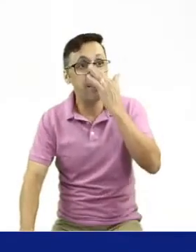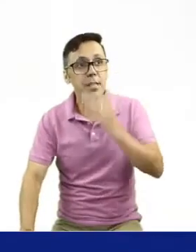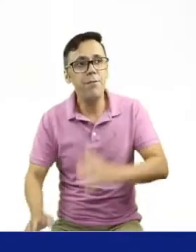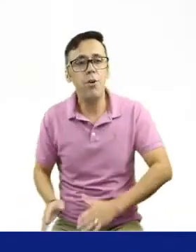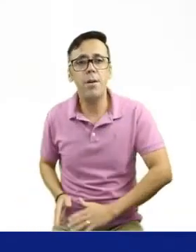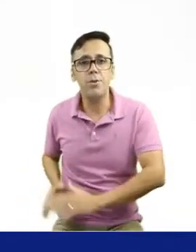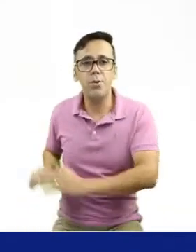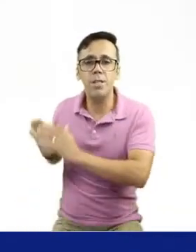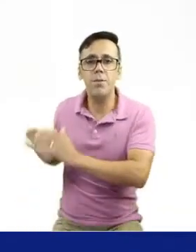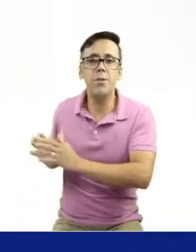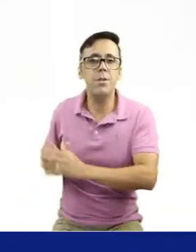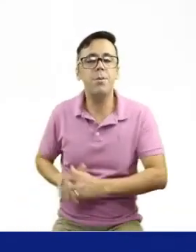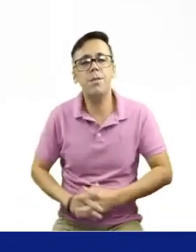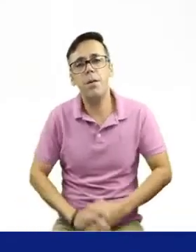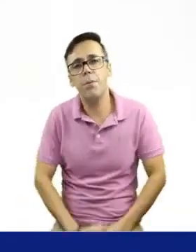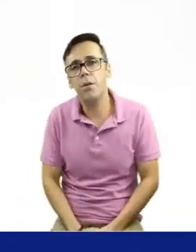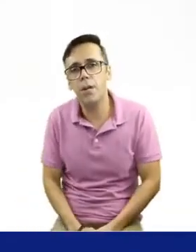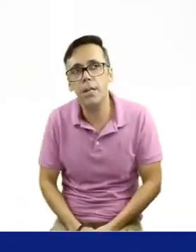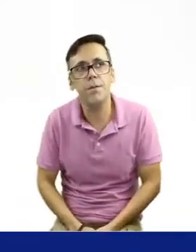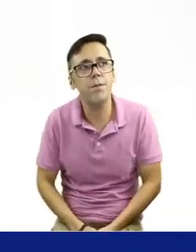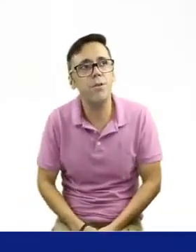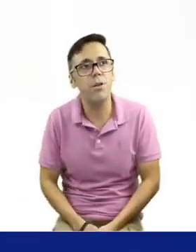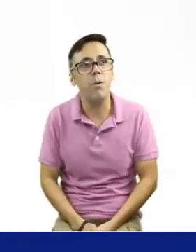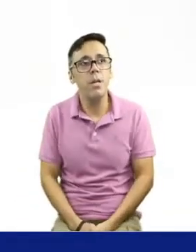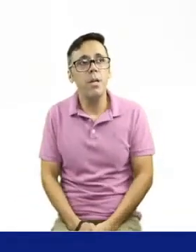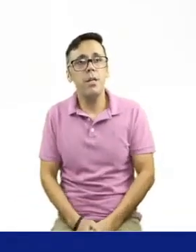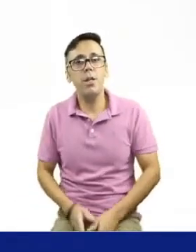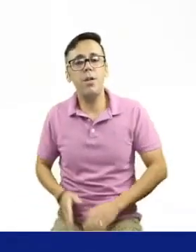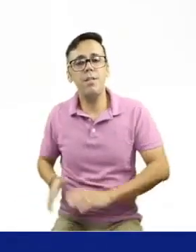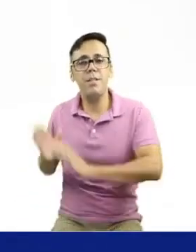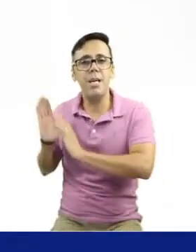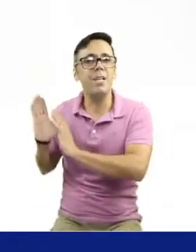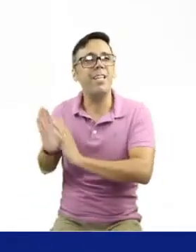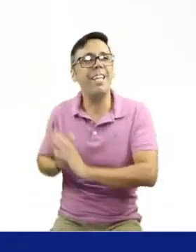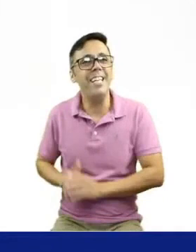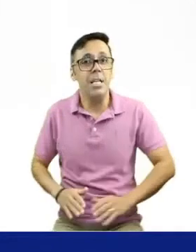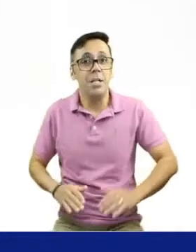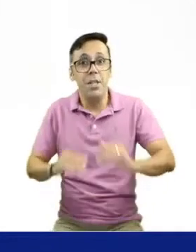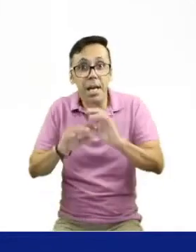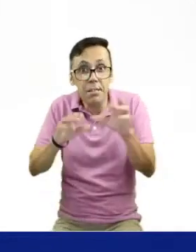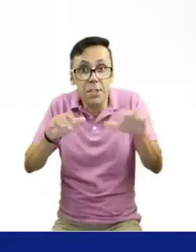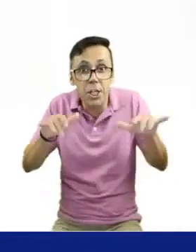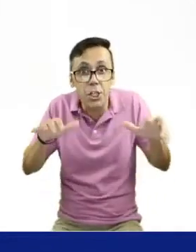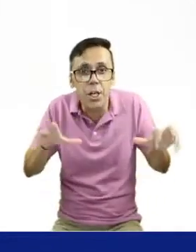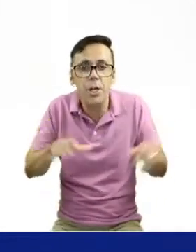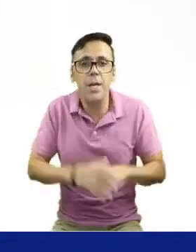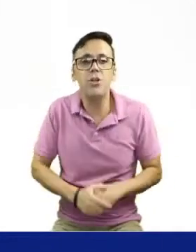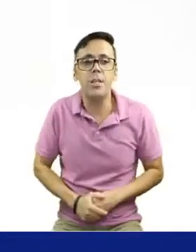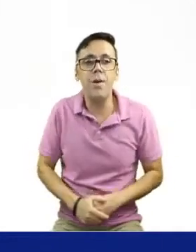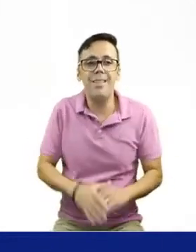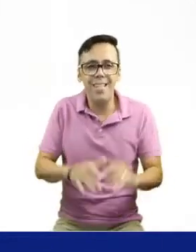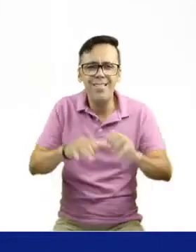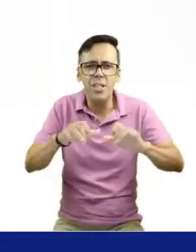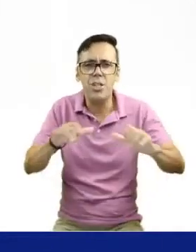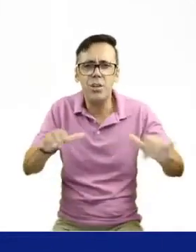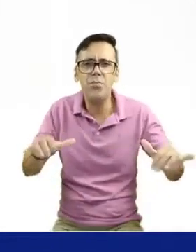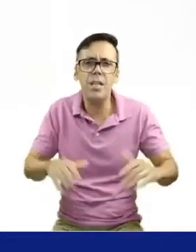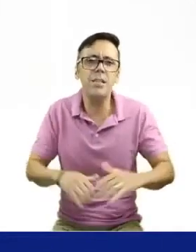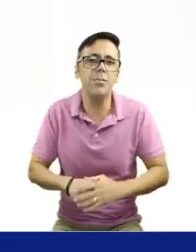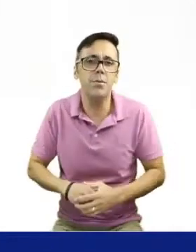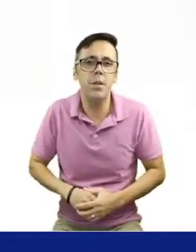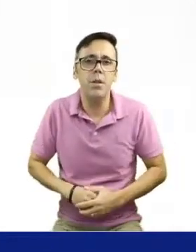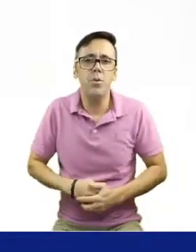né as informações que você precisa saber com relação à questão Então nesse tema aqui né destrinchamos o edital é